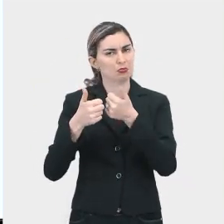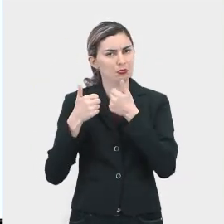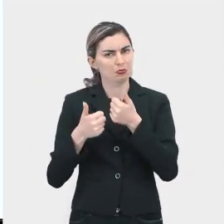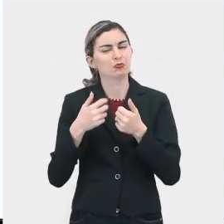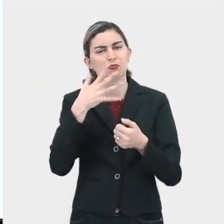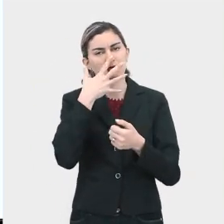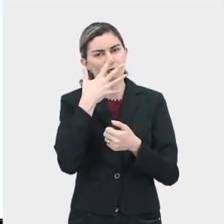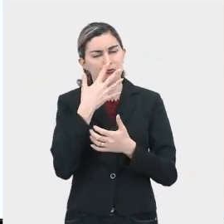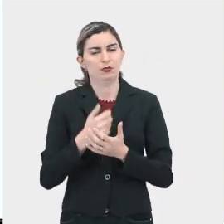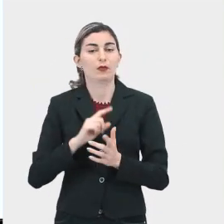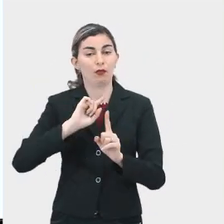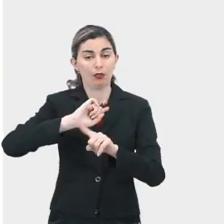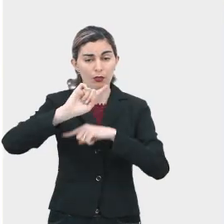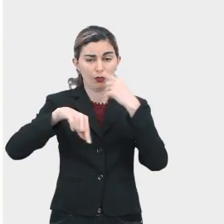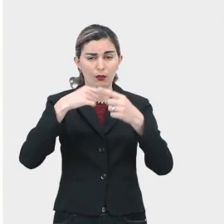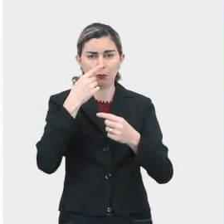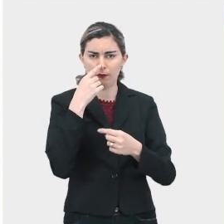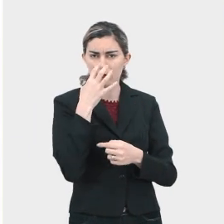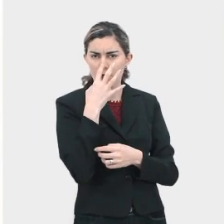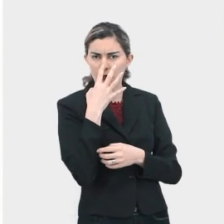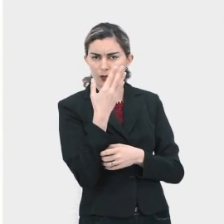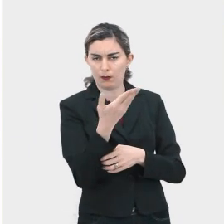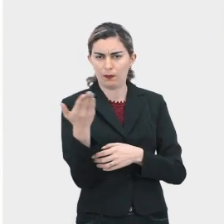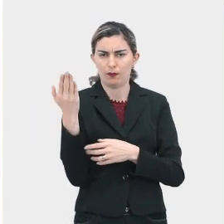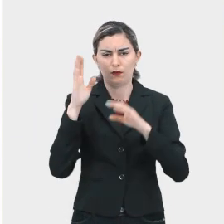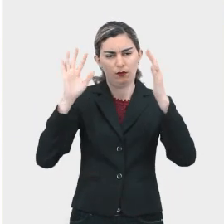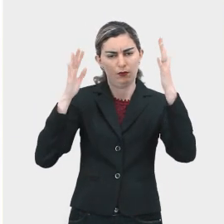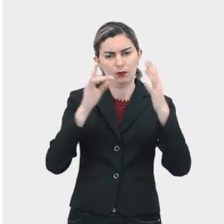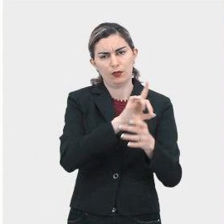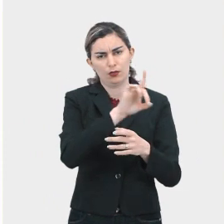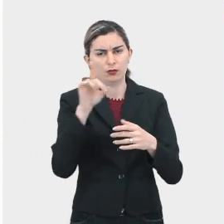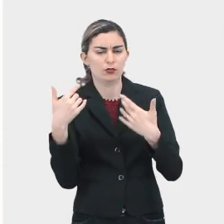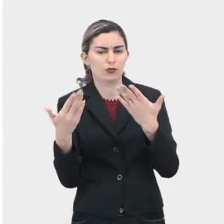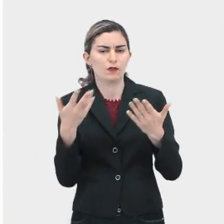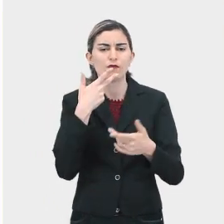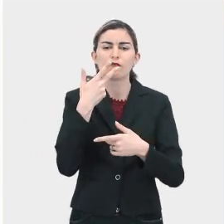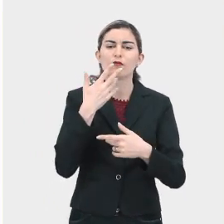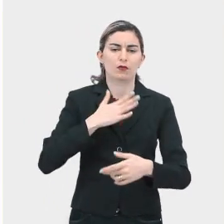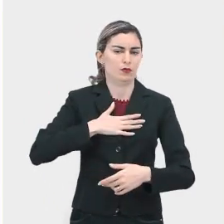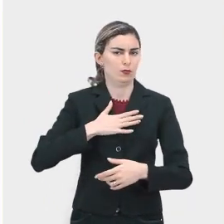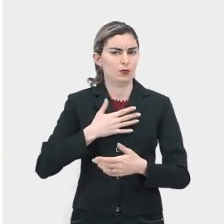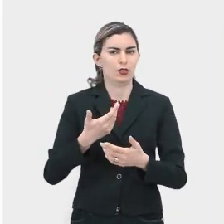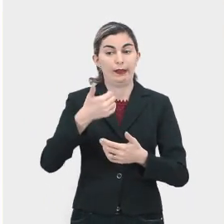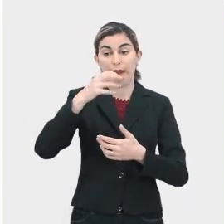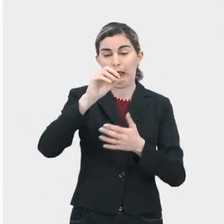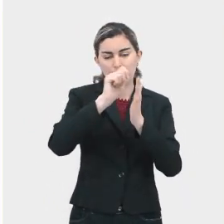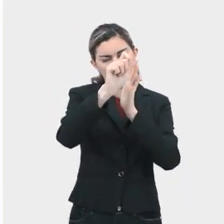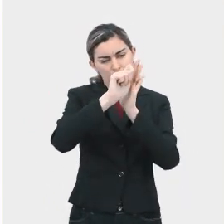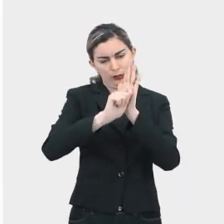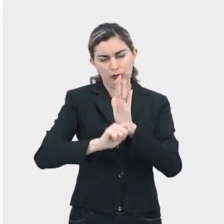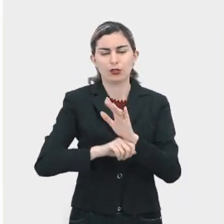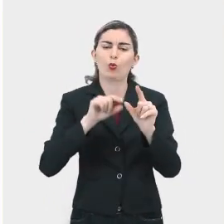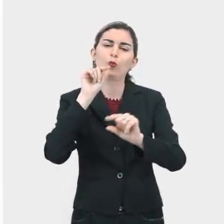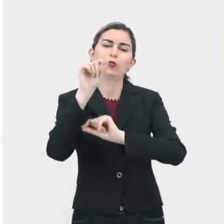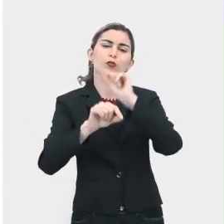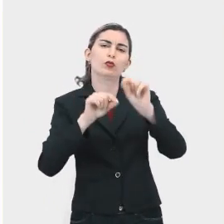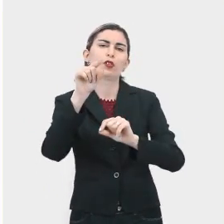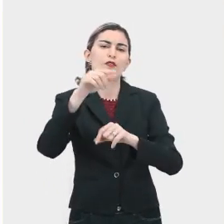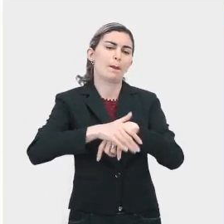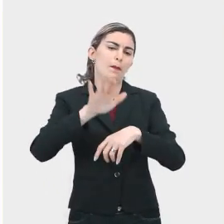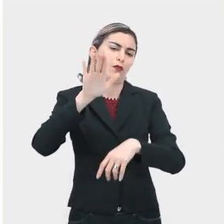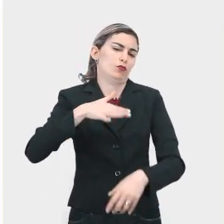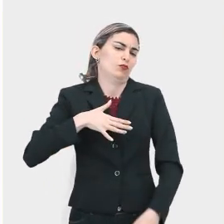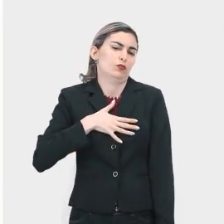pena assistir. Depois que vocês assistirem o Baile do Menino Deus, fala para mim em 10 linhas sobre o que você